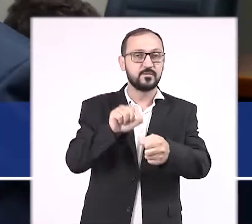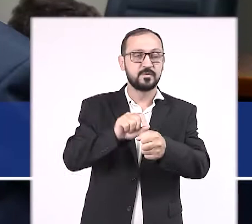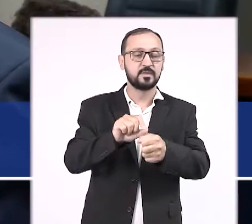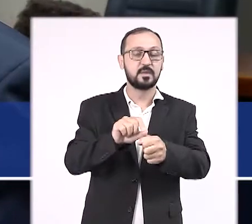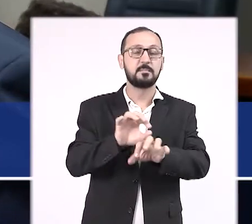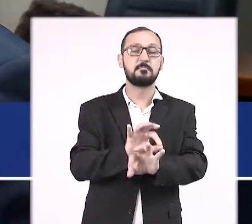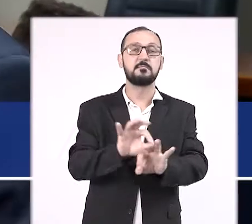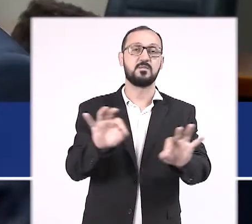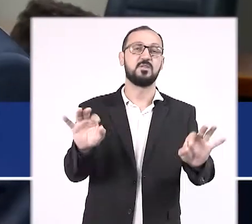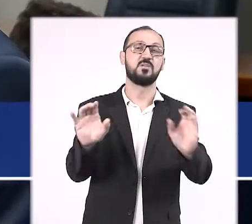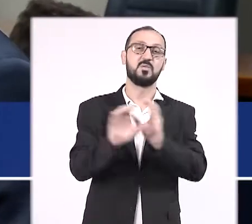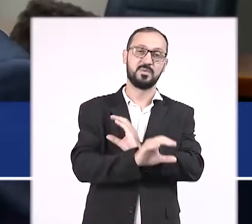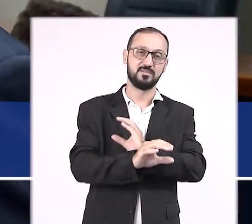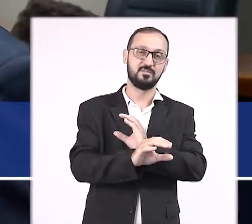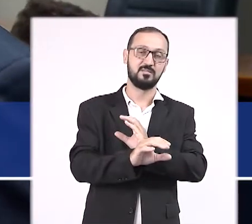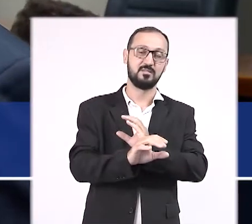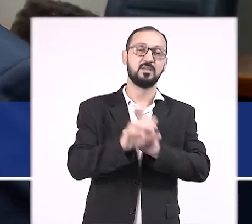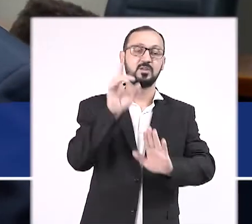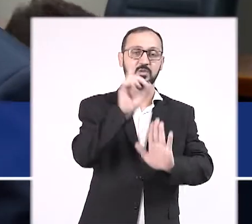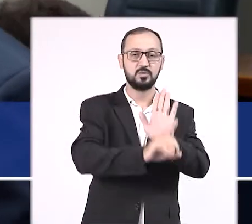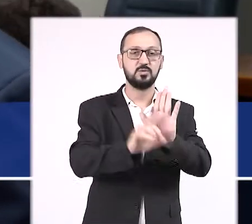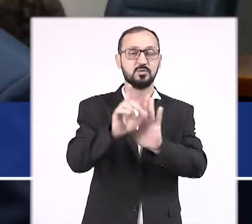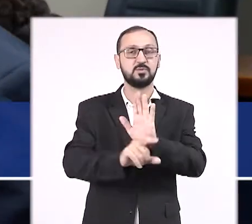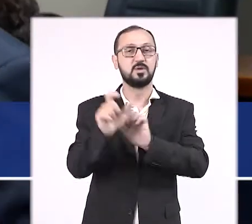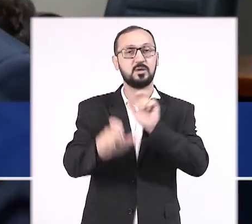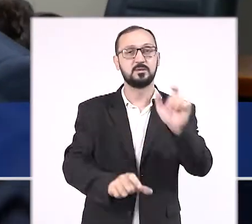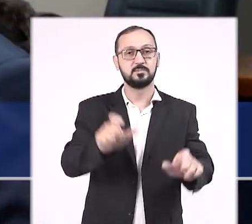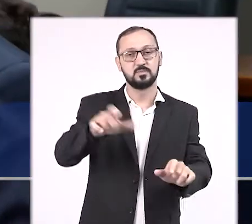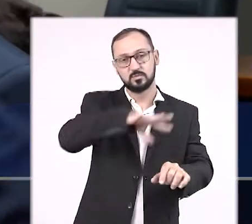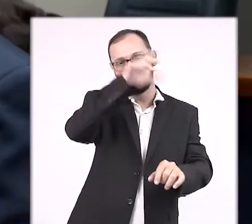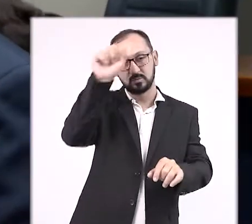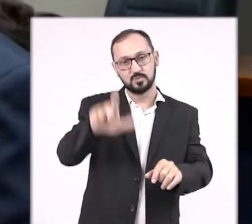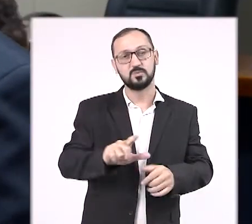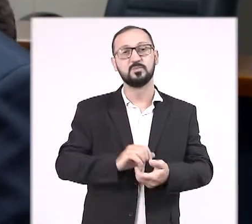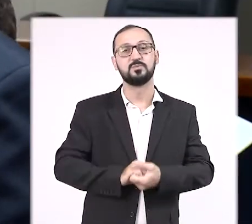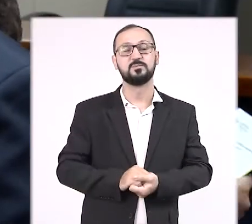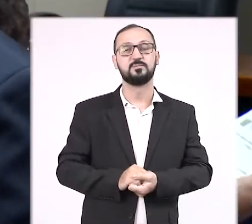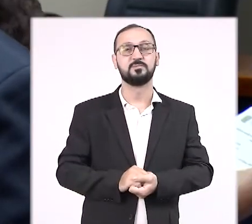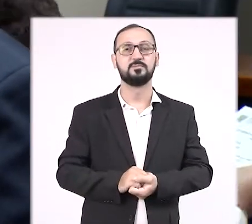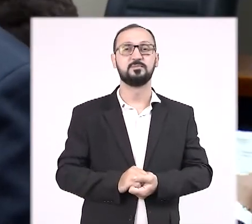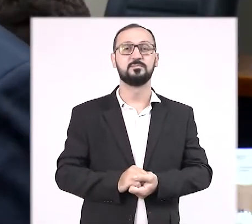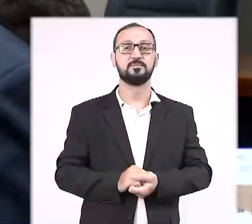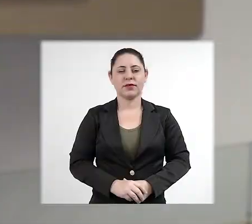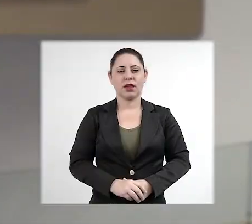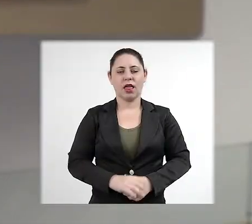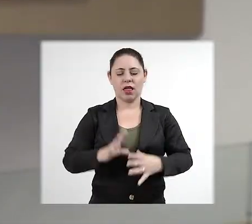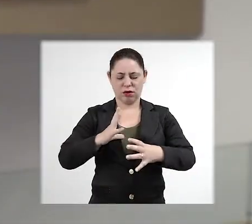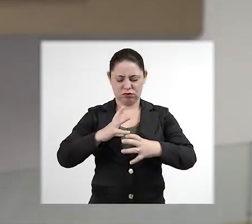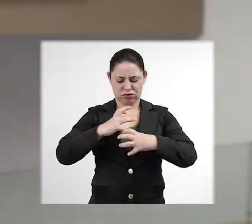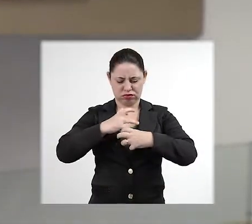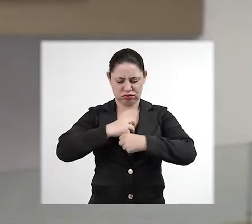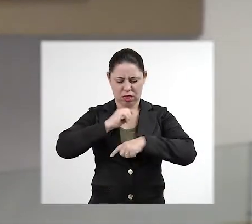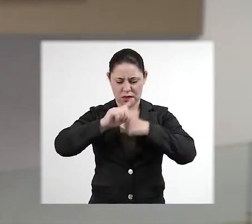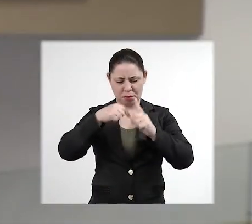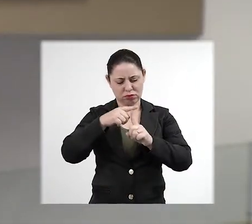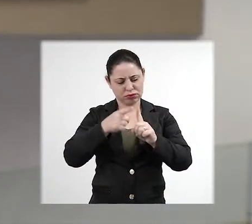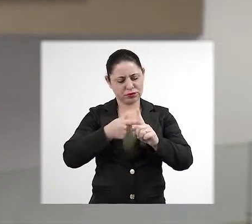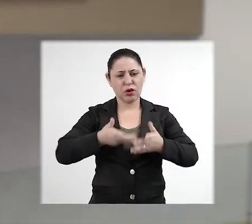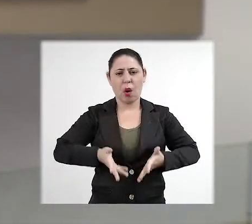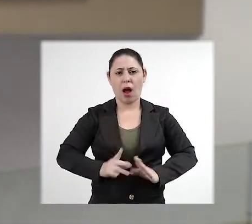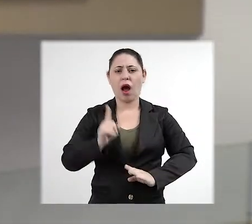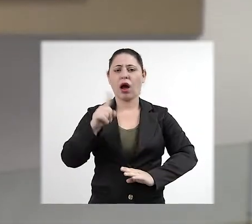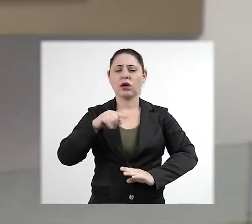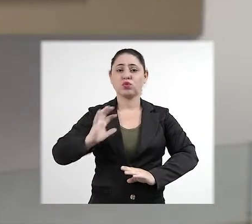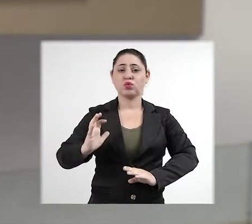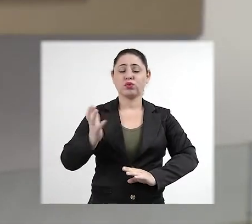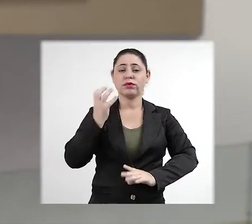forma plena e permitir assim os direitos assegurados ao cidadão sul-mato-grossense. A depressão pós-parto é um